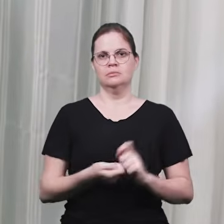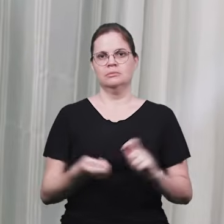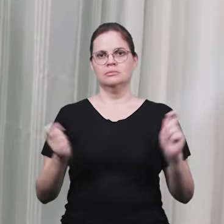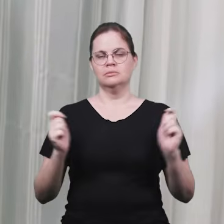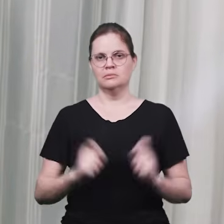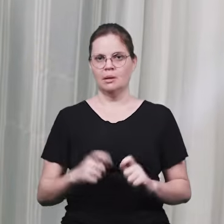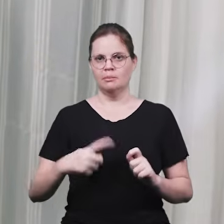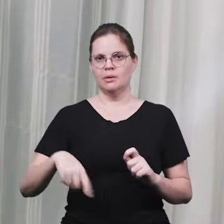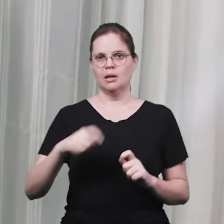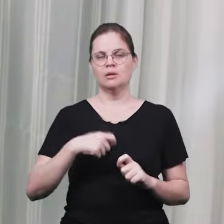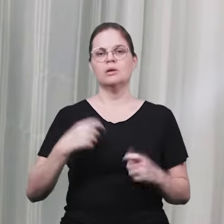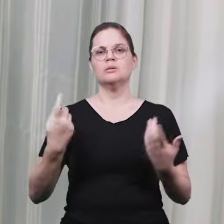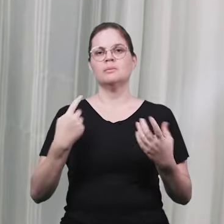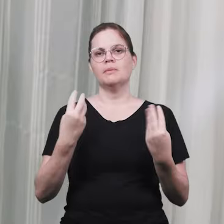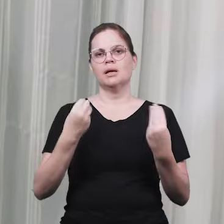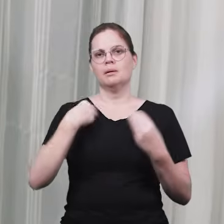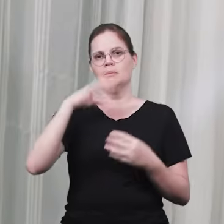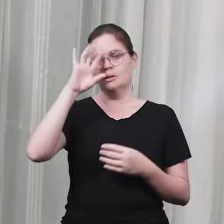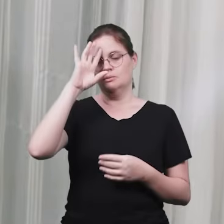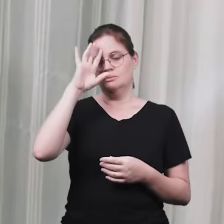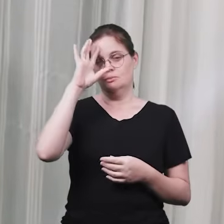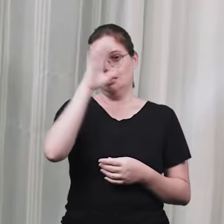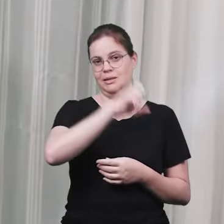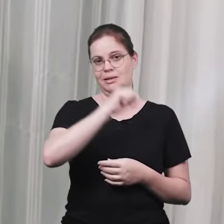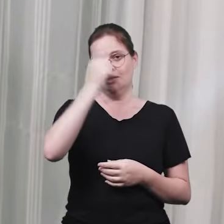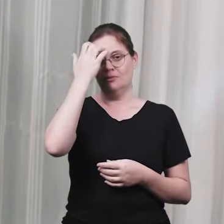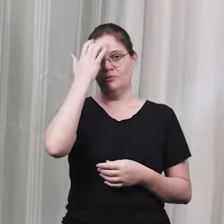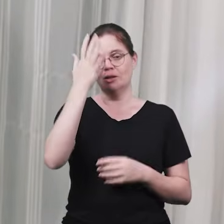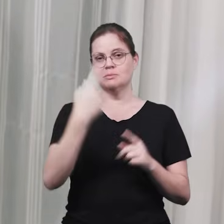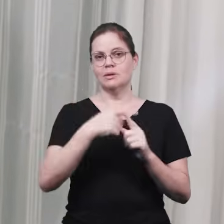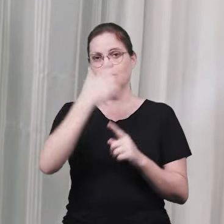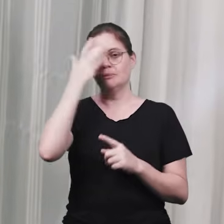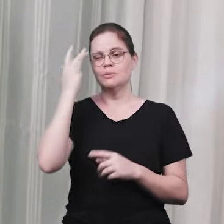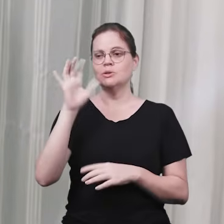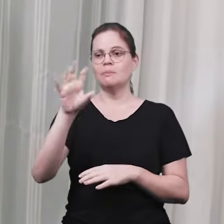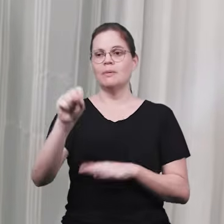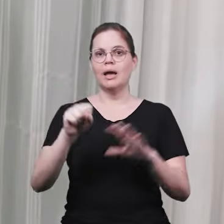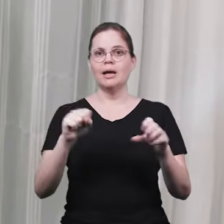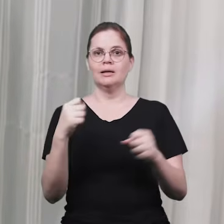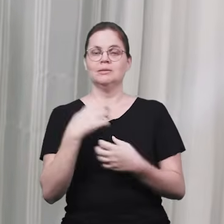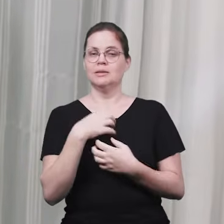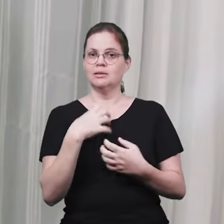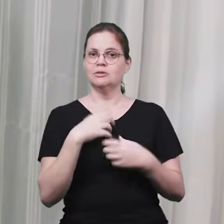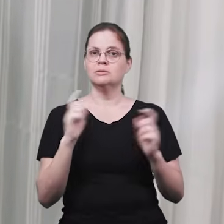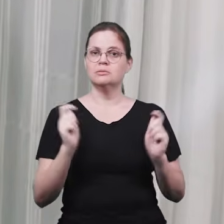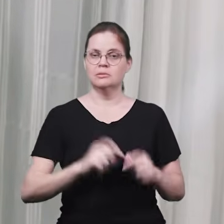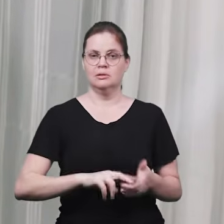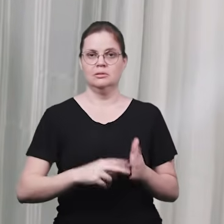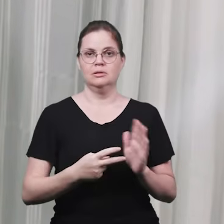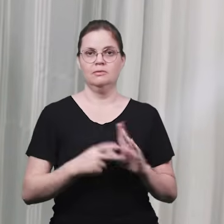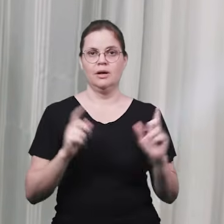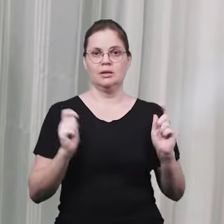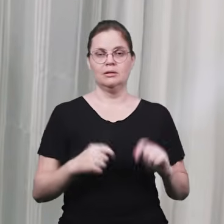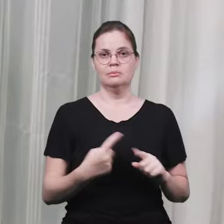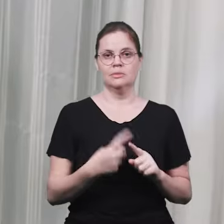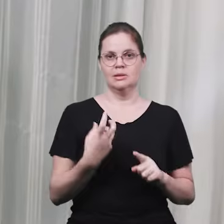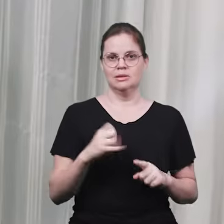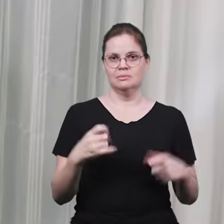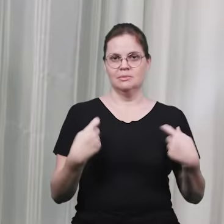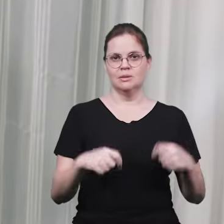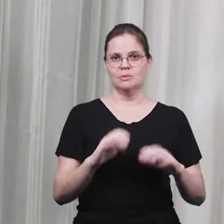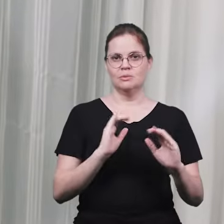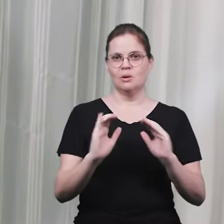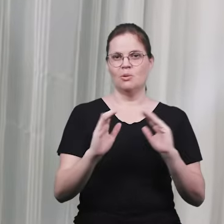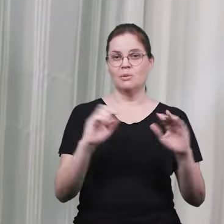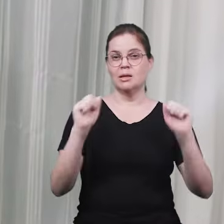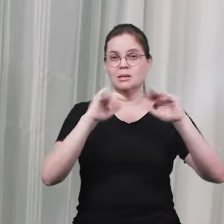chama de ativos. É uma aprendizagem mais significativa porque faz sentido para a pessoa. A pessoa que precisa desse acesso, de uma comunicação mais